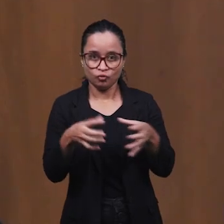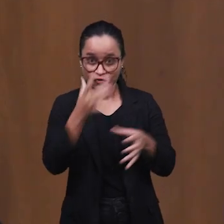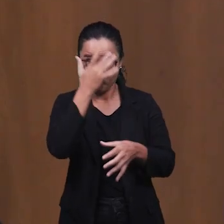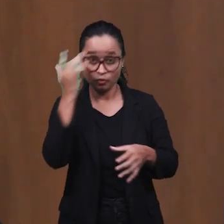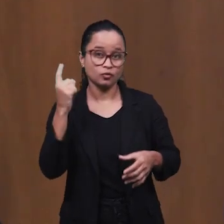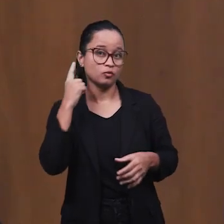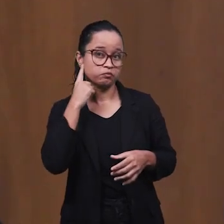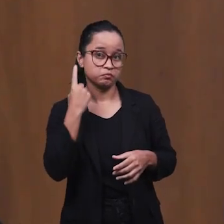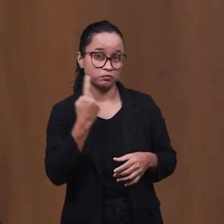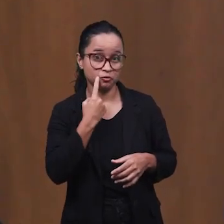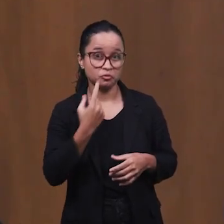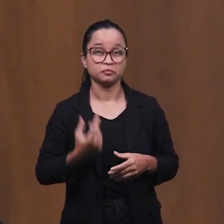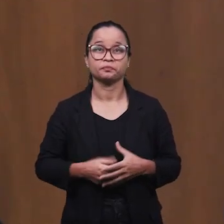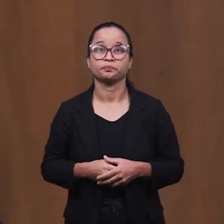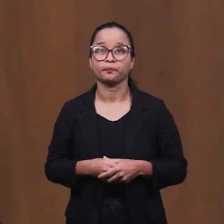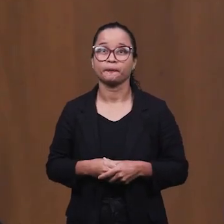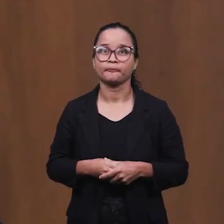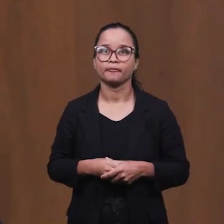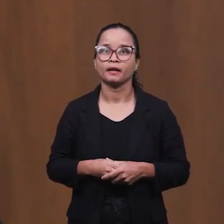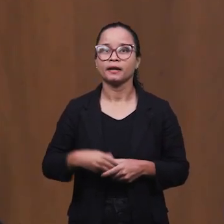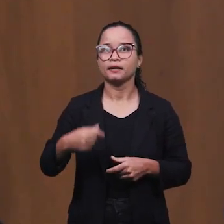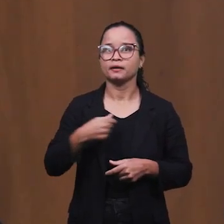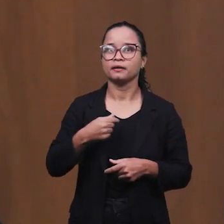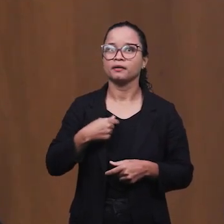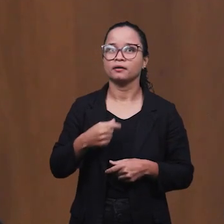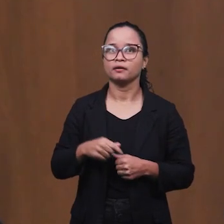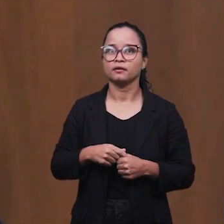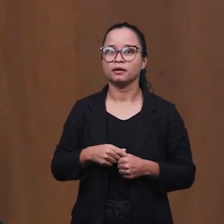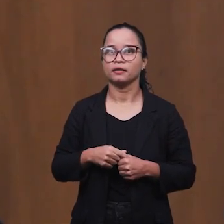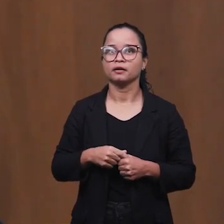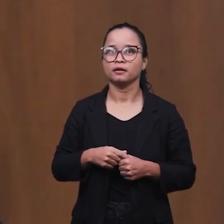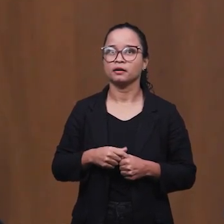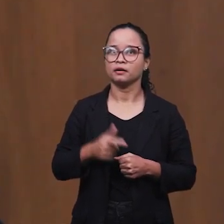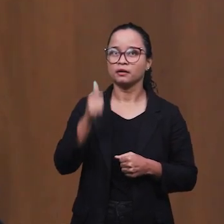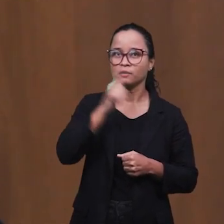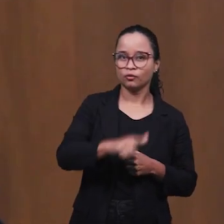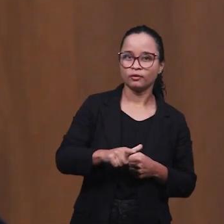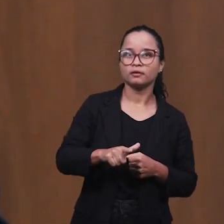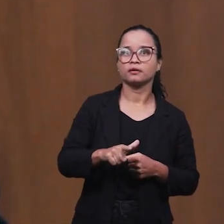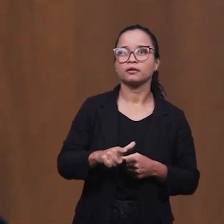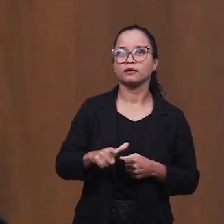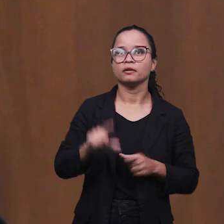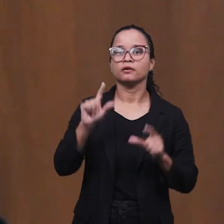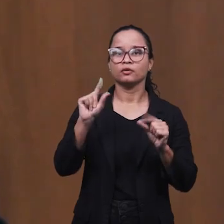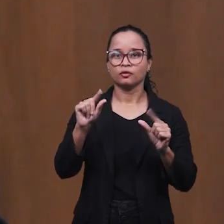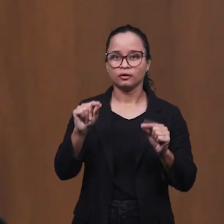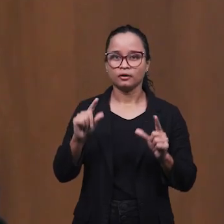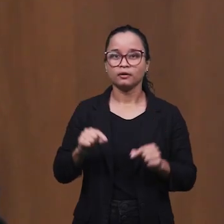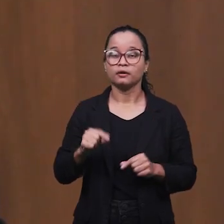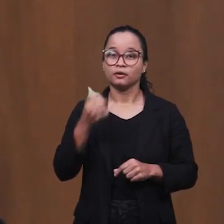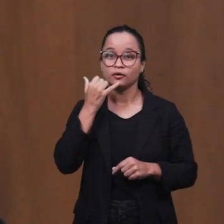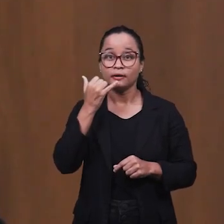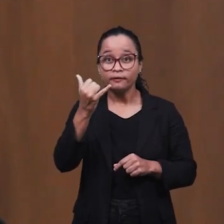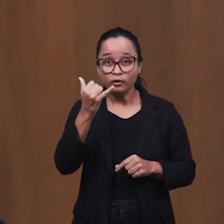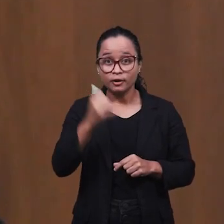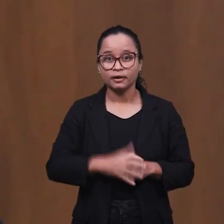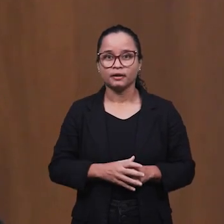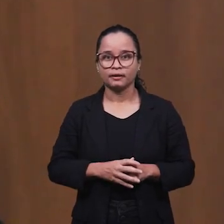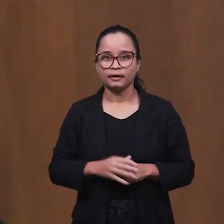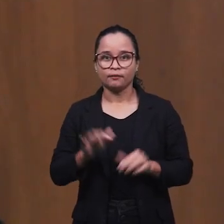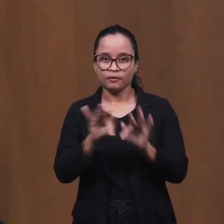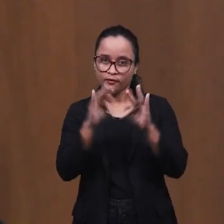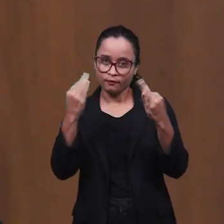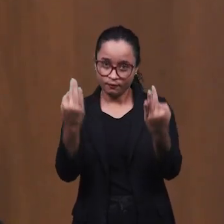que eu conseguia fazer com eles contato telefônico. Um casal, uma família de irmãos surdos,